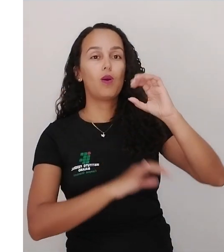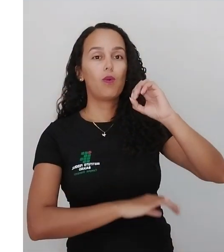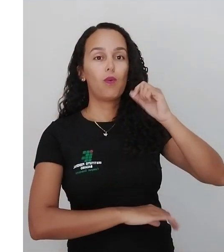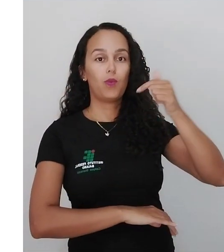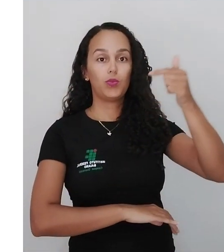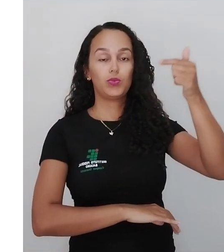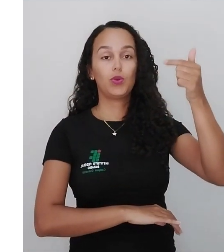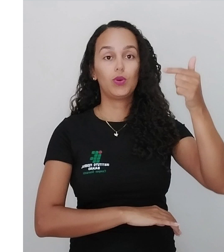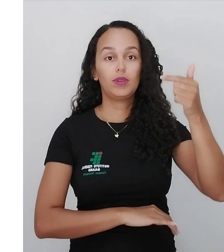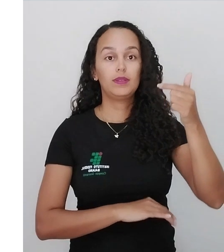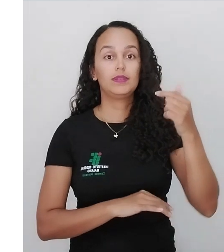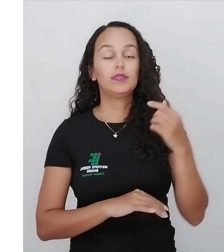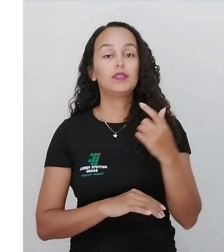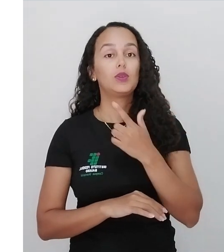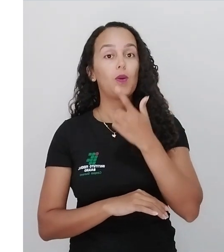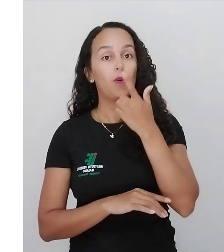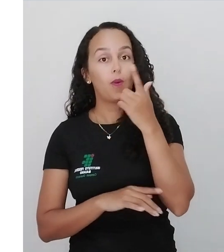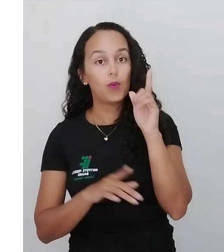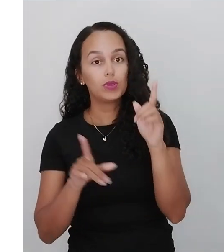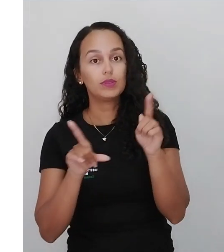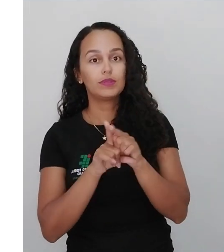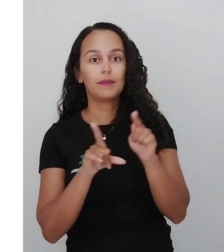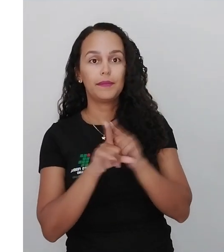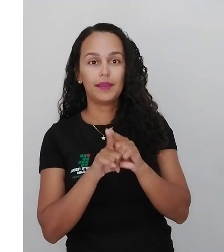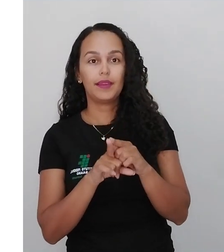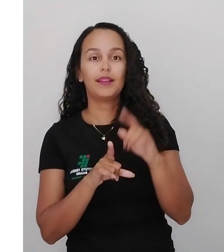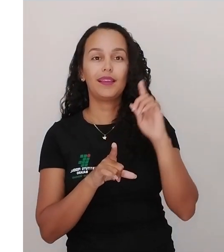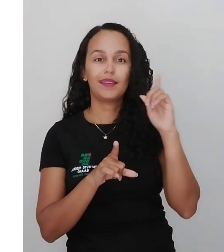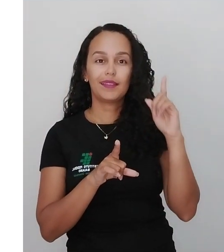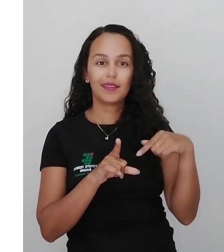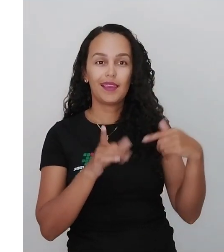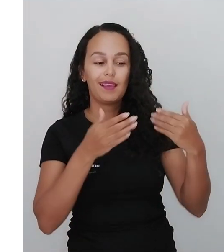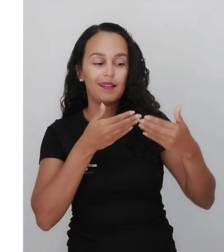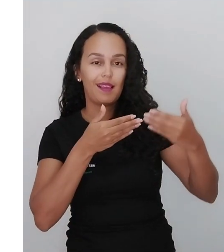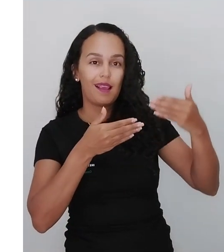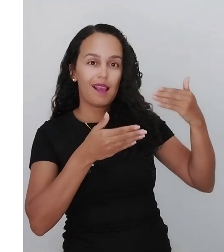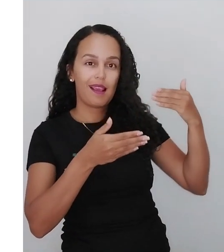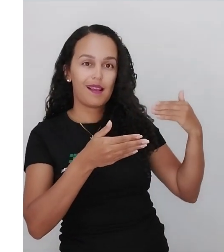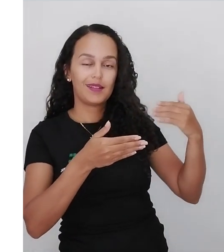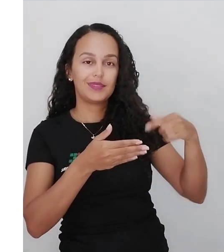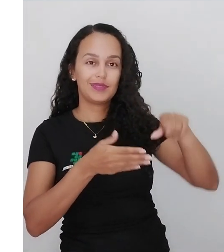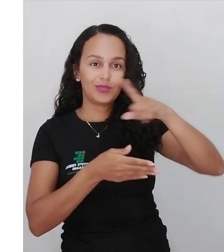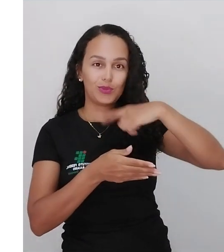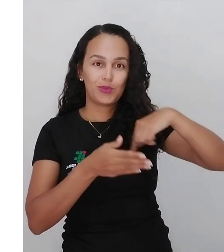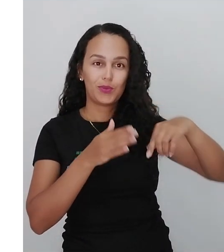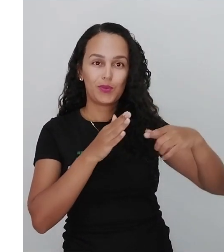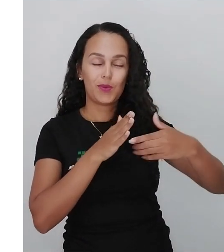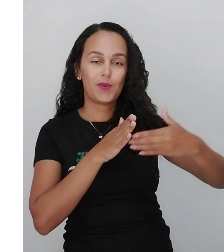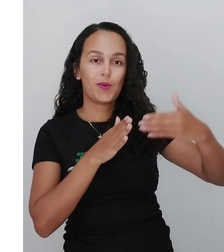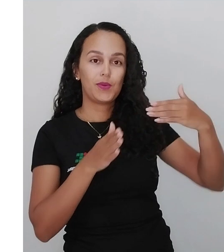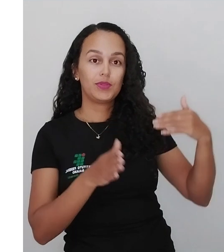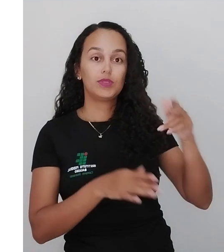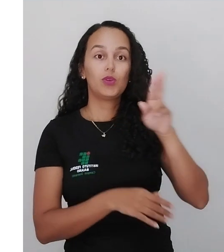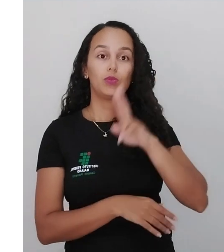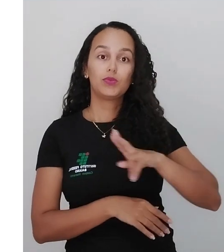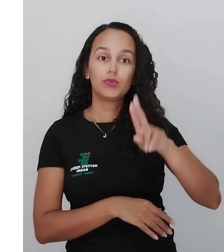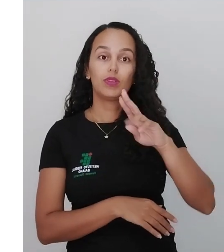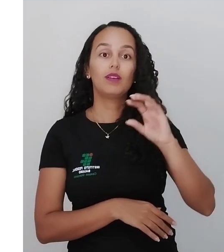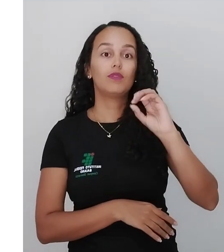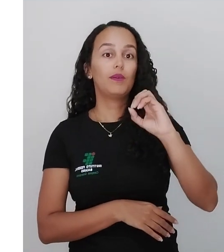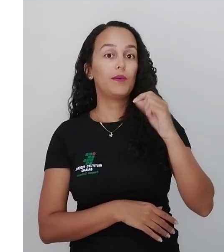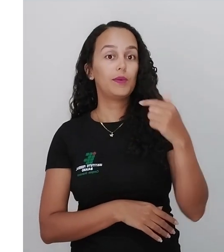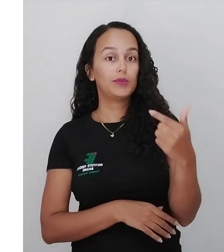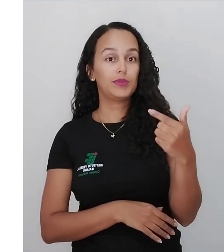do oxigênio. E já se sabe que o surgimento da fotossíntese foi o que fez